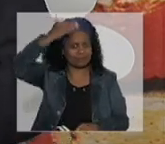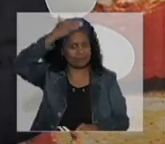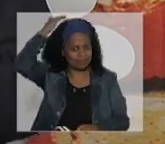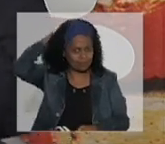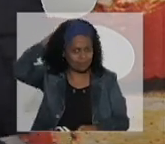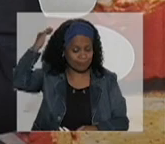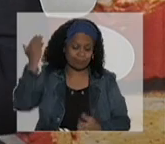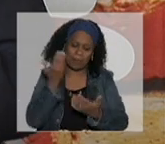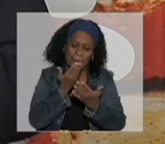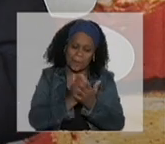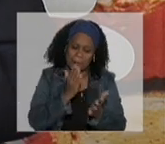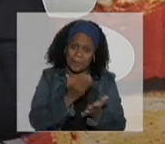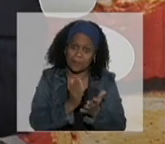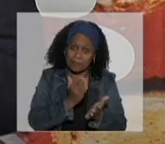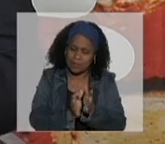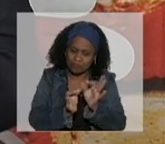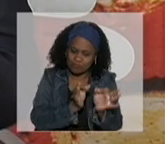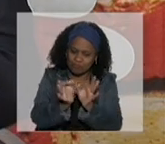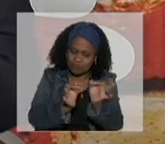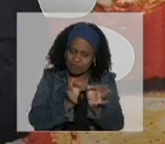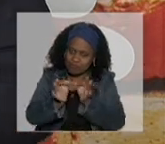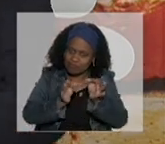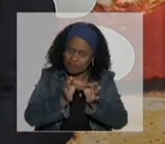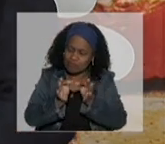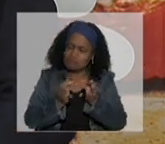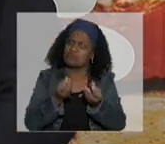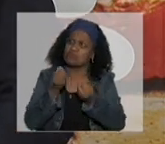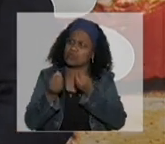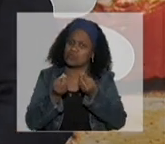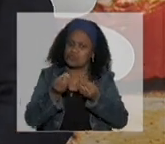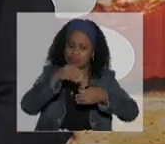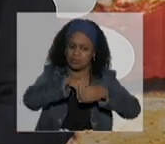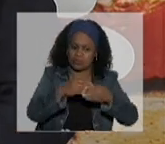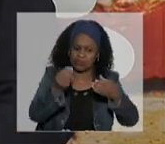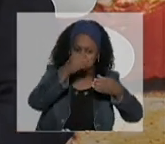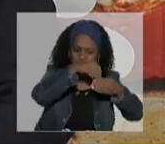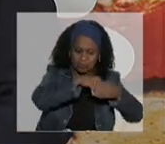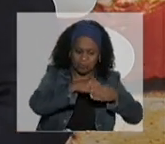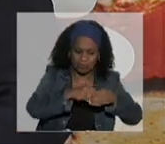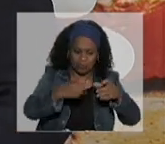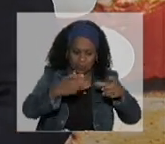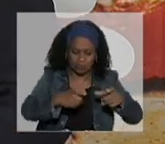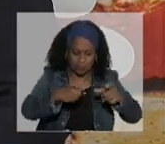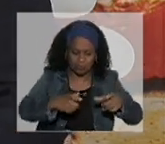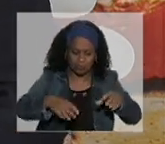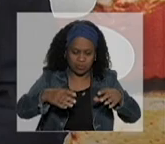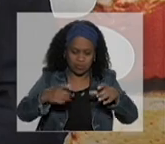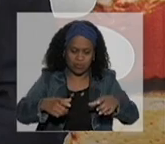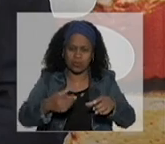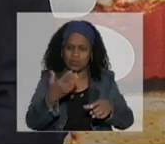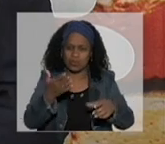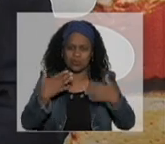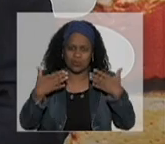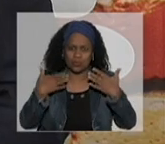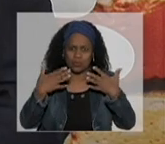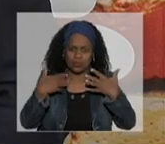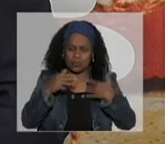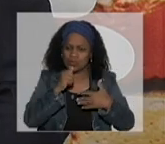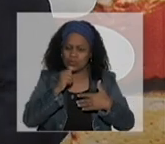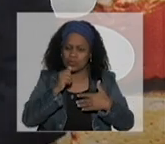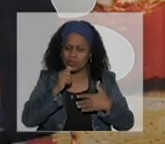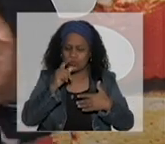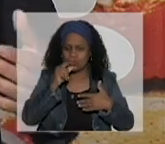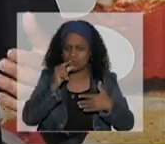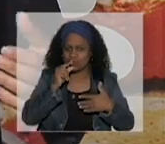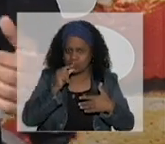sentido, a gente tem perdas em programas sociais, como a implantação de cisternas no semiárido brasileiro, que é muito importante